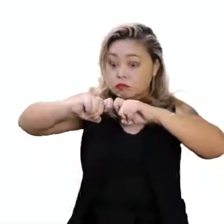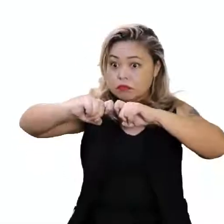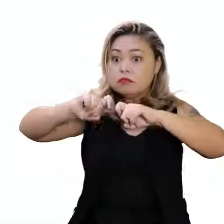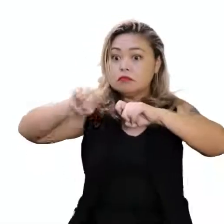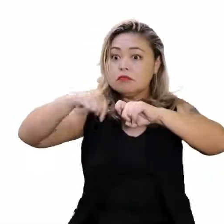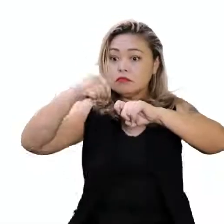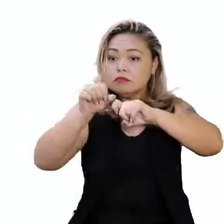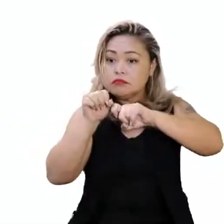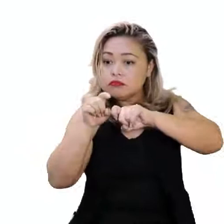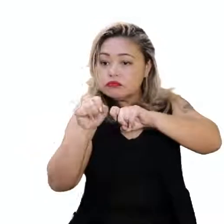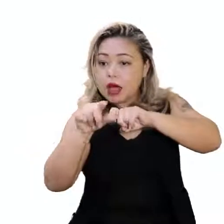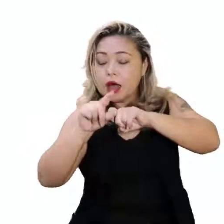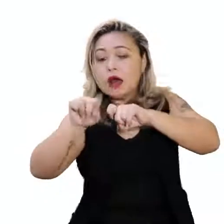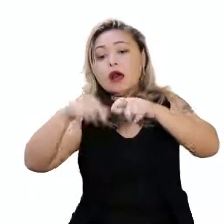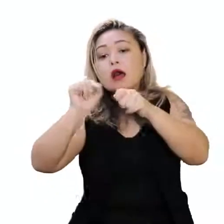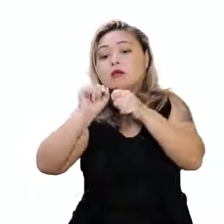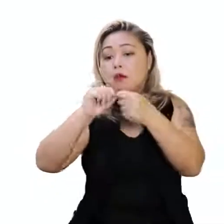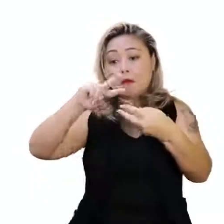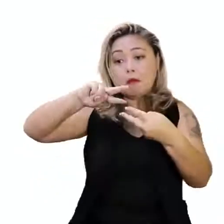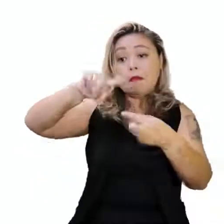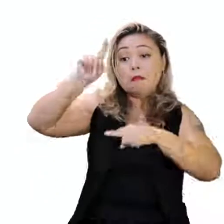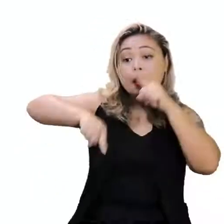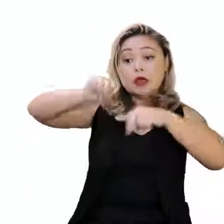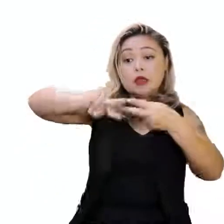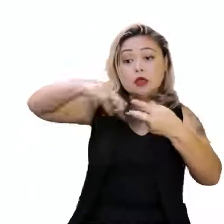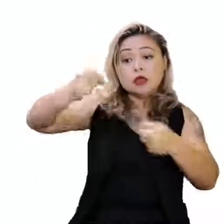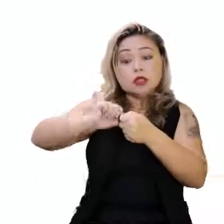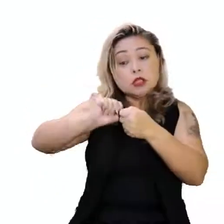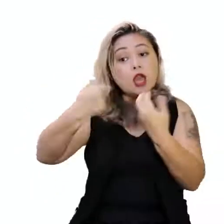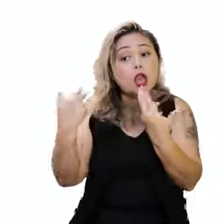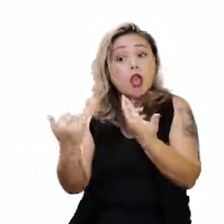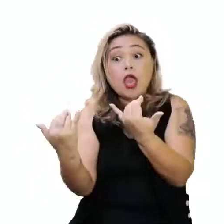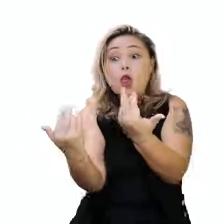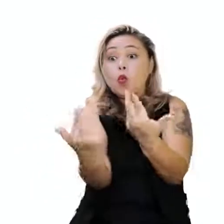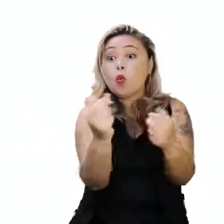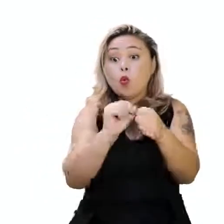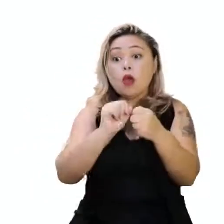genético é semelhante e compatível. Agora, olha aqui para mim.